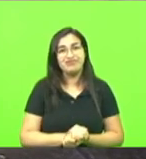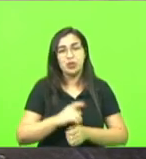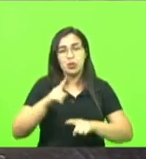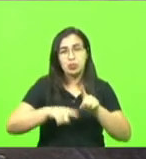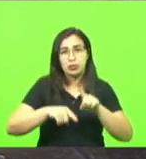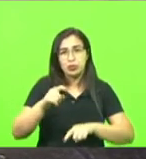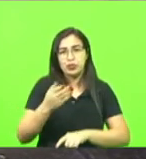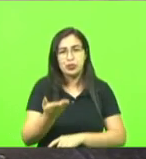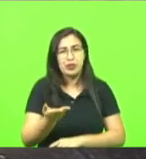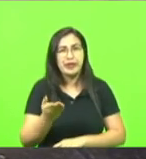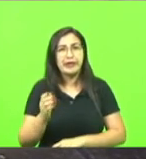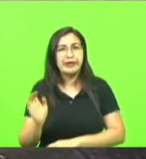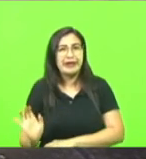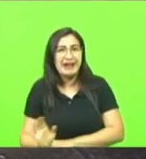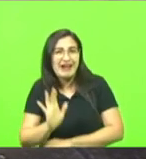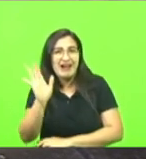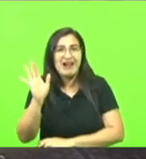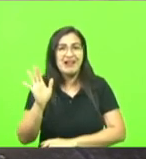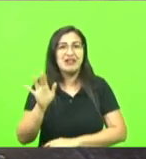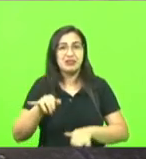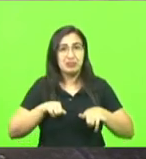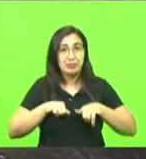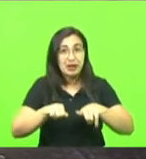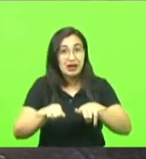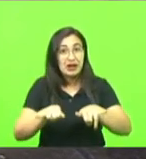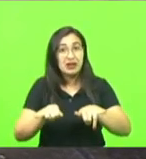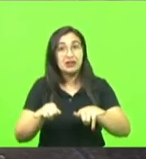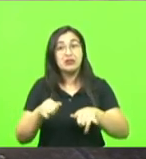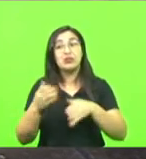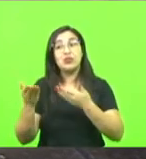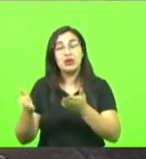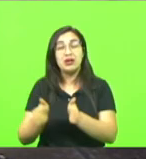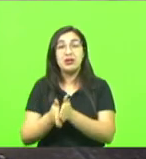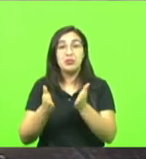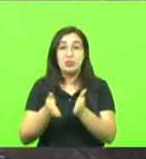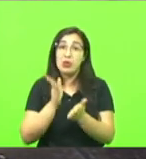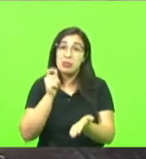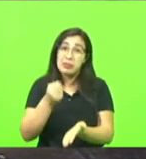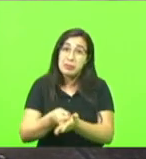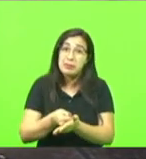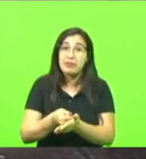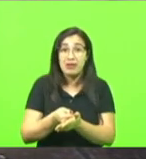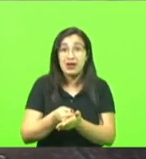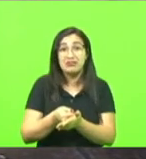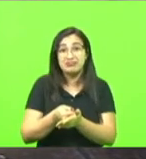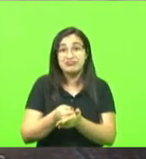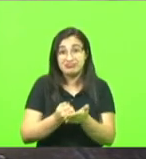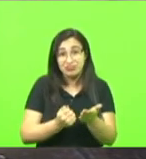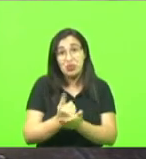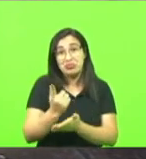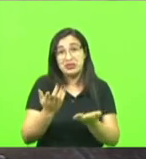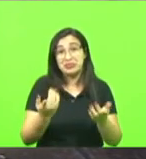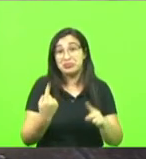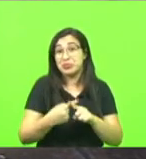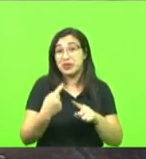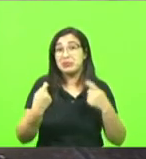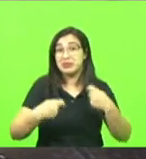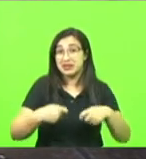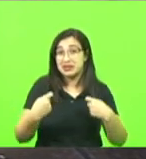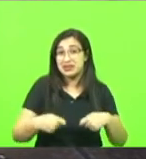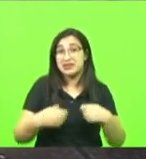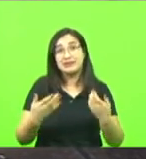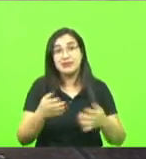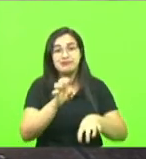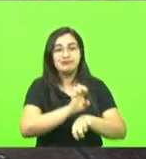mais caros na prateleira. O pobre paga mais caro pelos produtos e o que acontece? O Estado arrecada